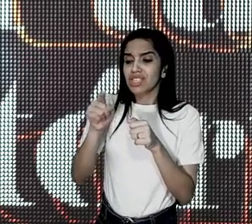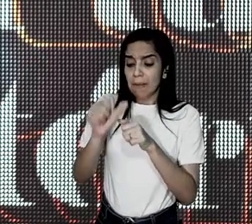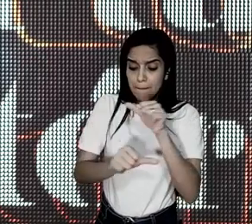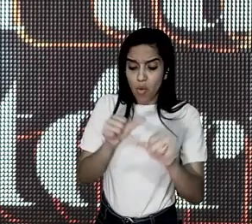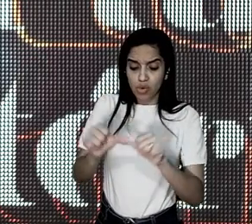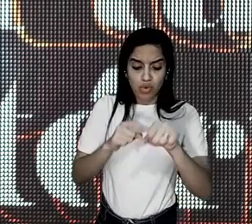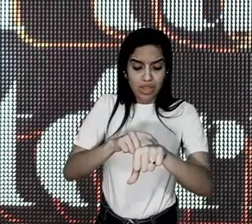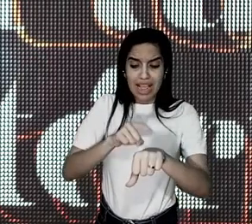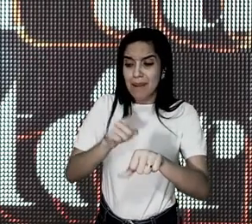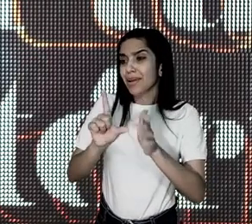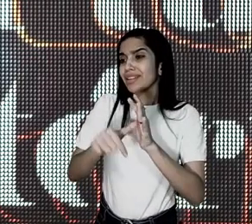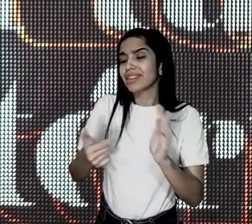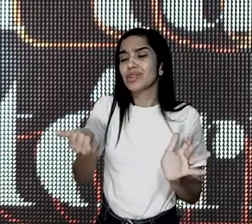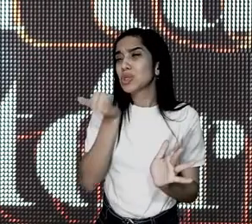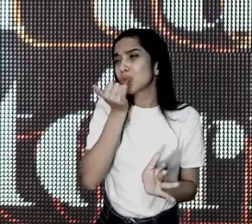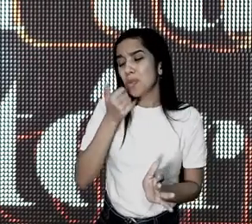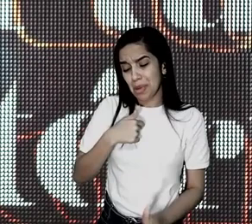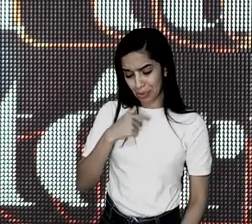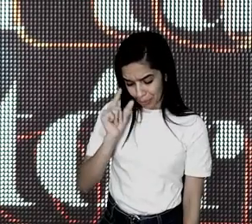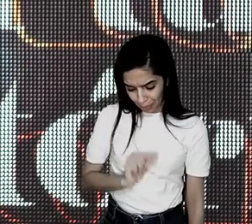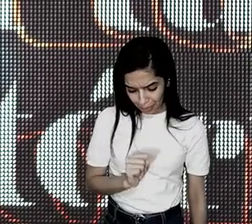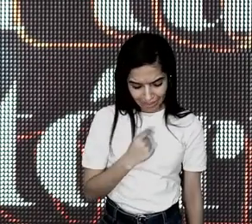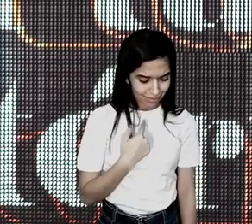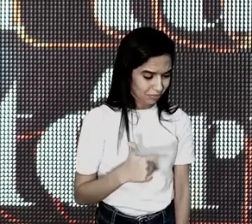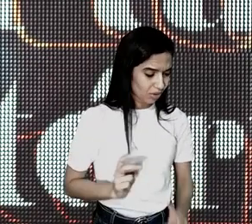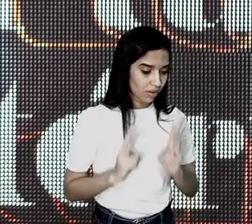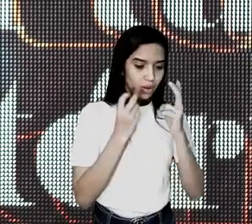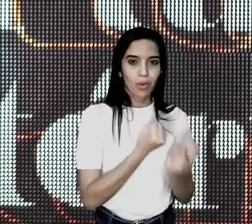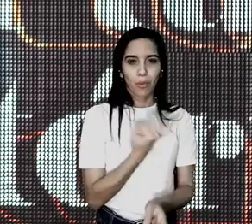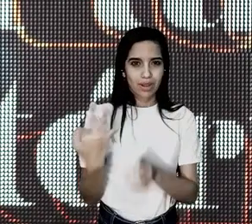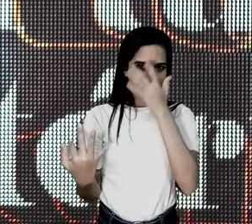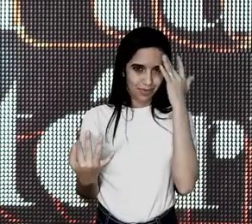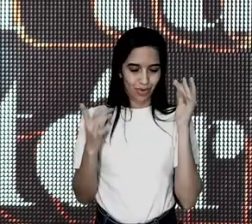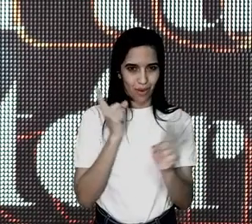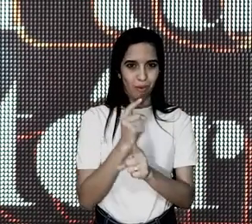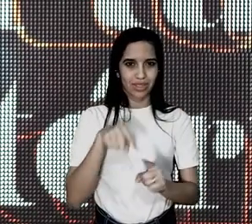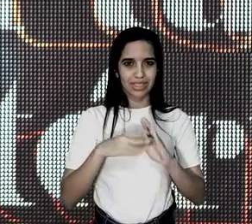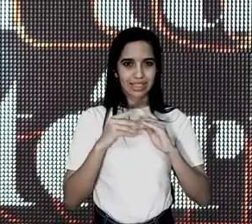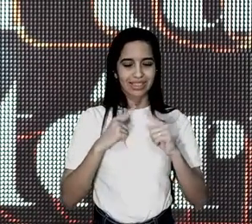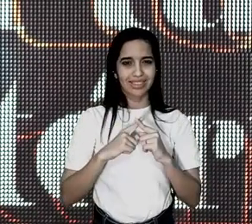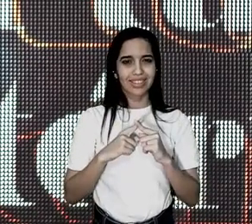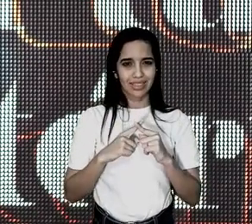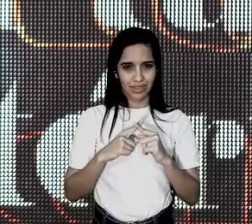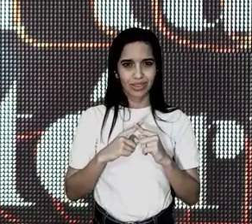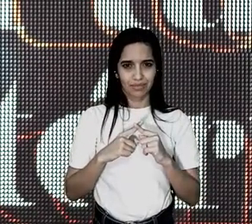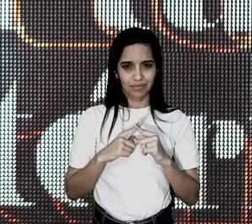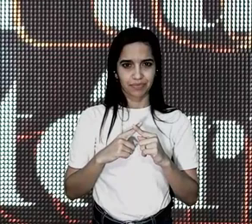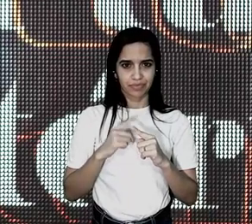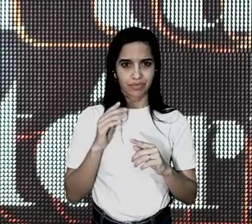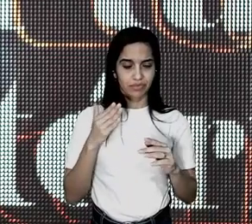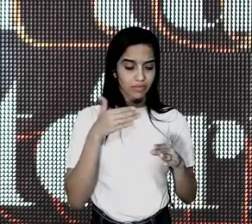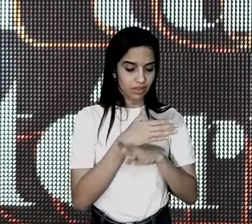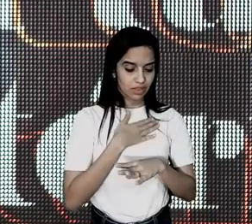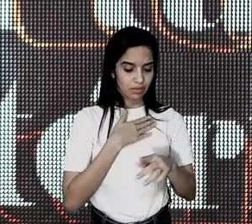história por minha causa. Eu sou tão insignificante. Quantas pessoas eu não encontro aqui na igreja, até se encontram comigo